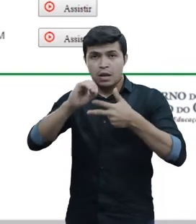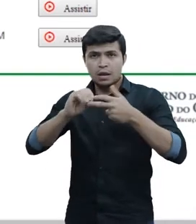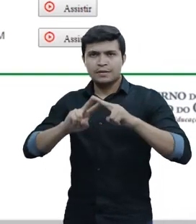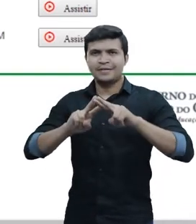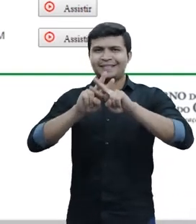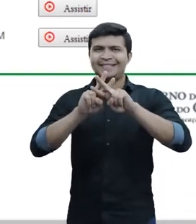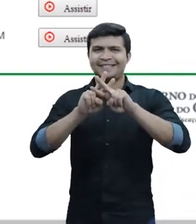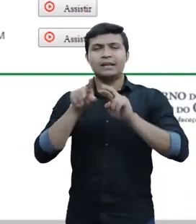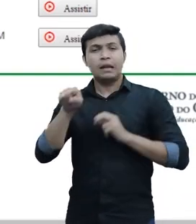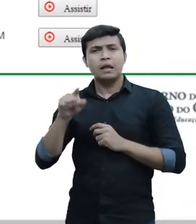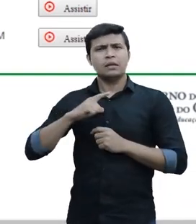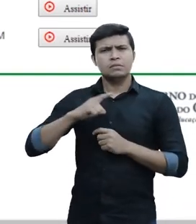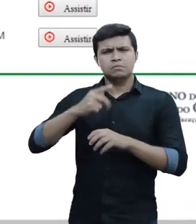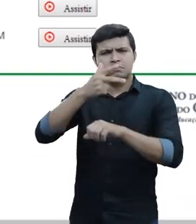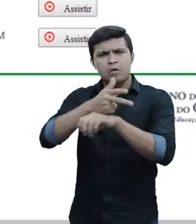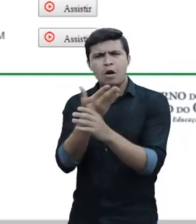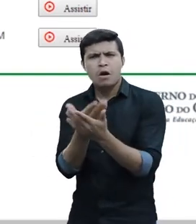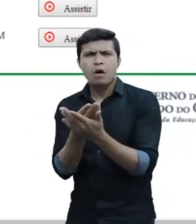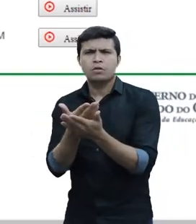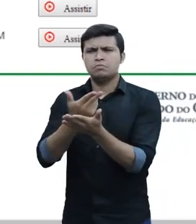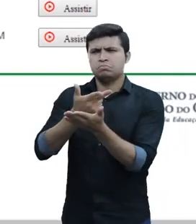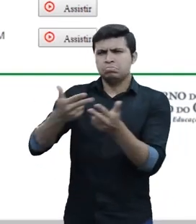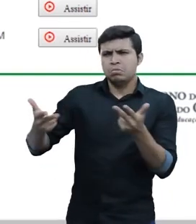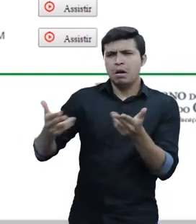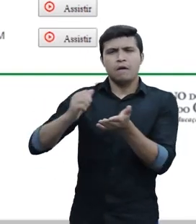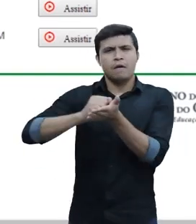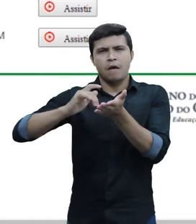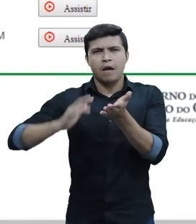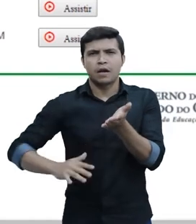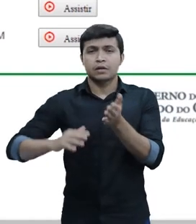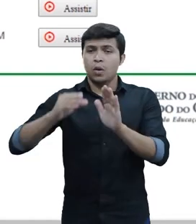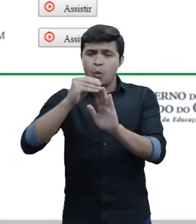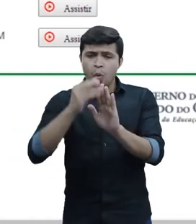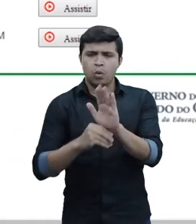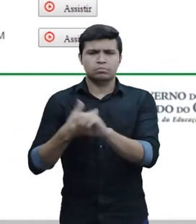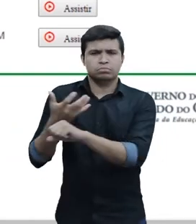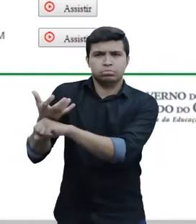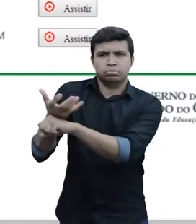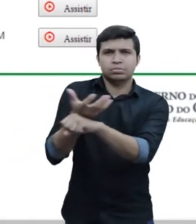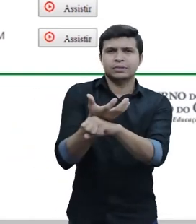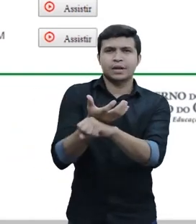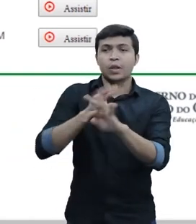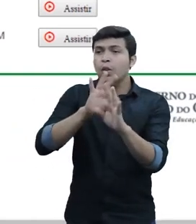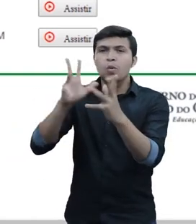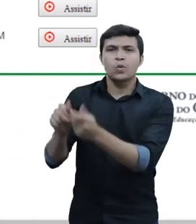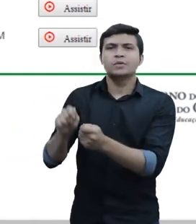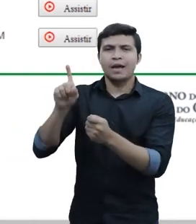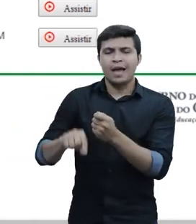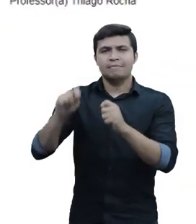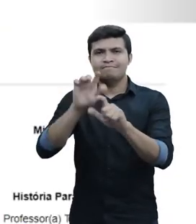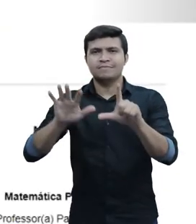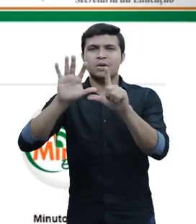encontra videoaulas, tarefas e conteúdos de todas as áreas do conhecimento. Tudo isso ofertado de forma